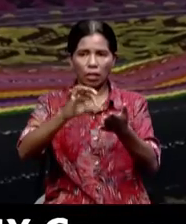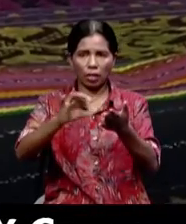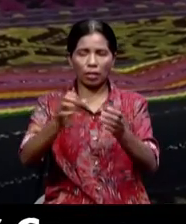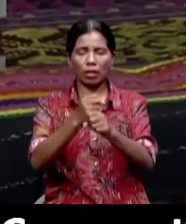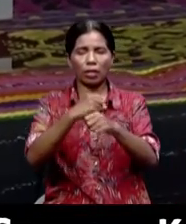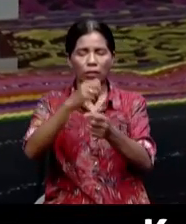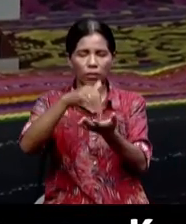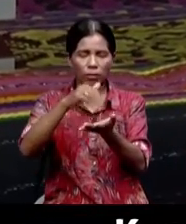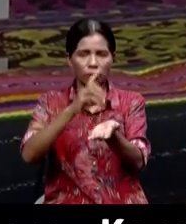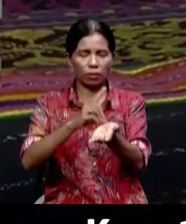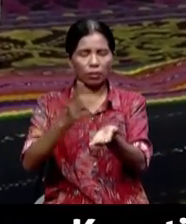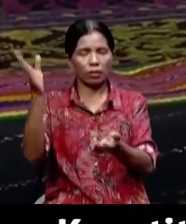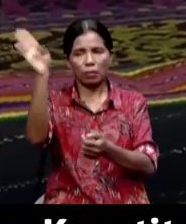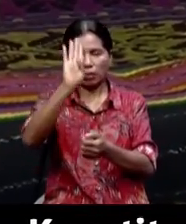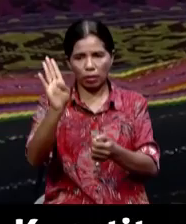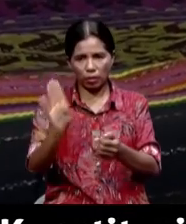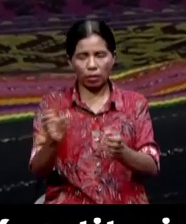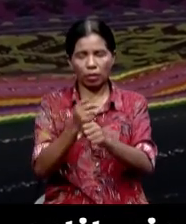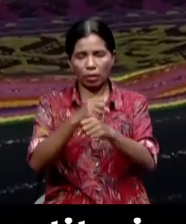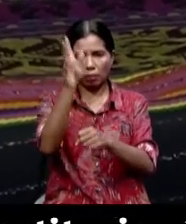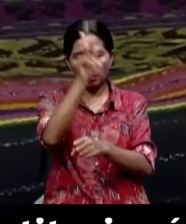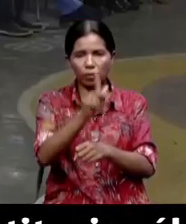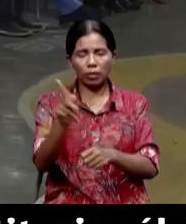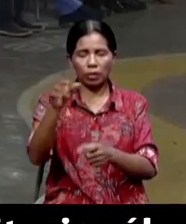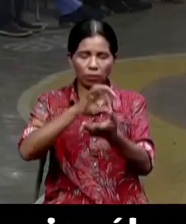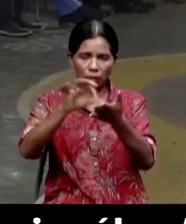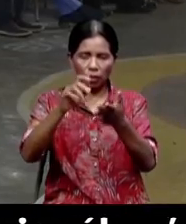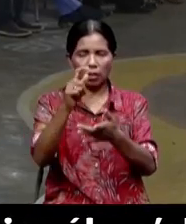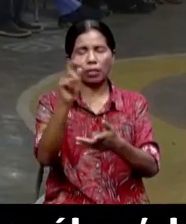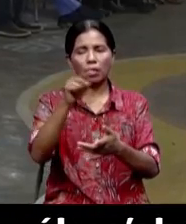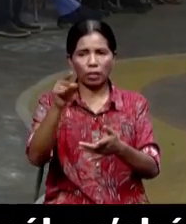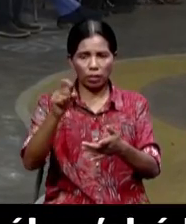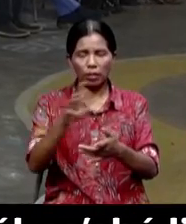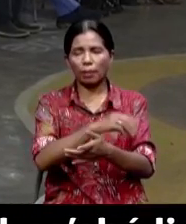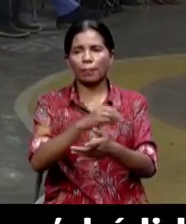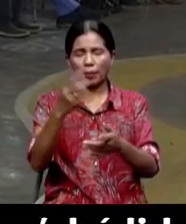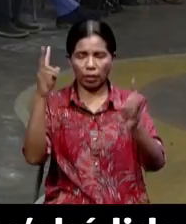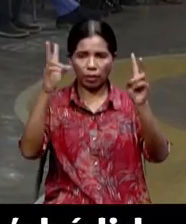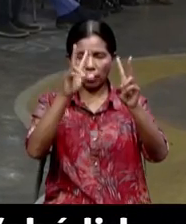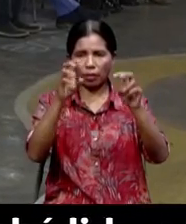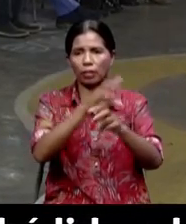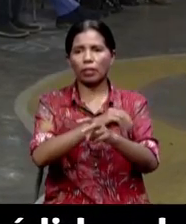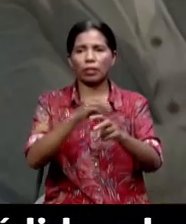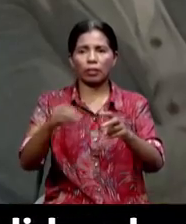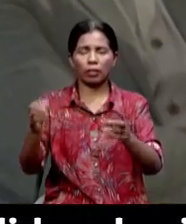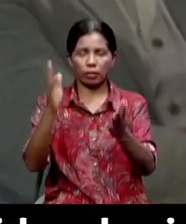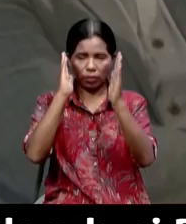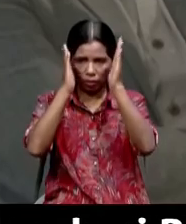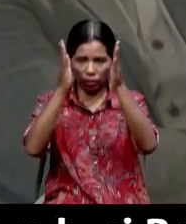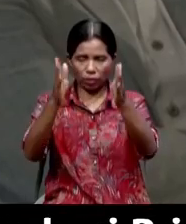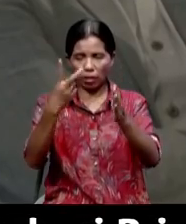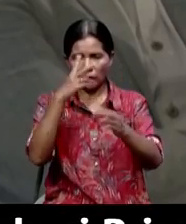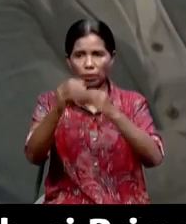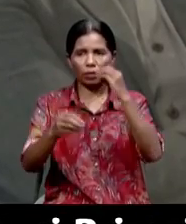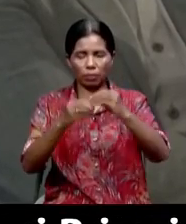halau estudo doutoramento em Brasil, bainhira halau pesquisa atu haquerec tese, honia tópico ba colonização e o descentrajamento, um olhar